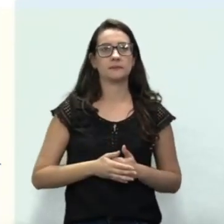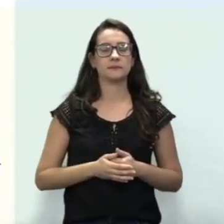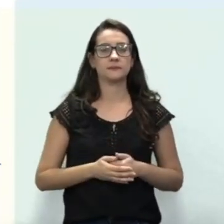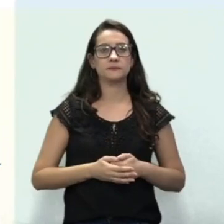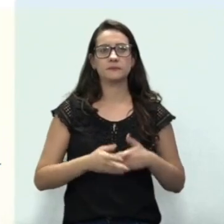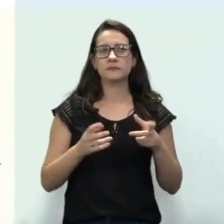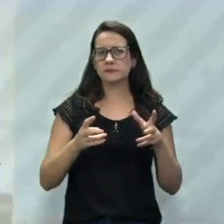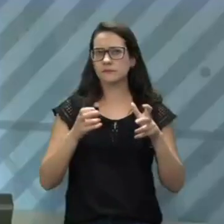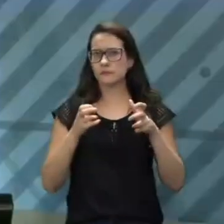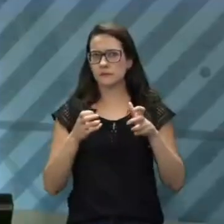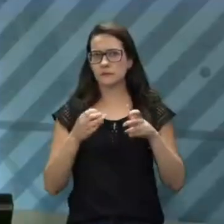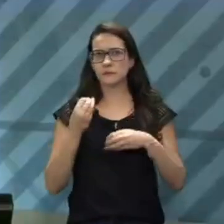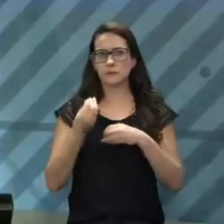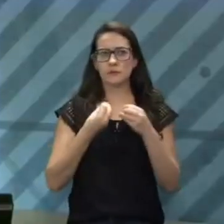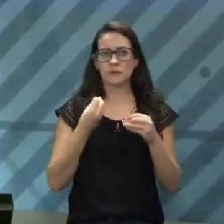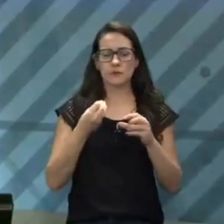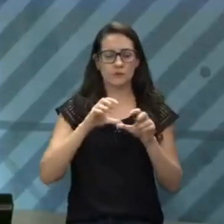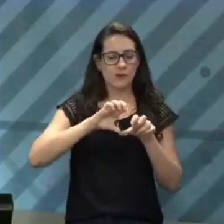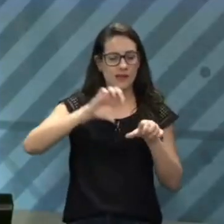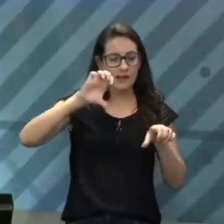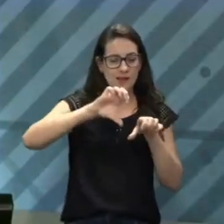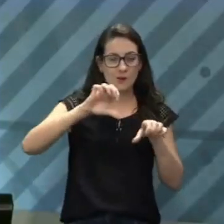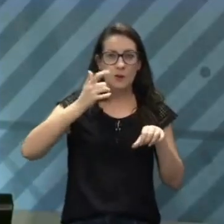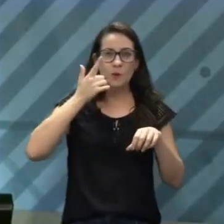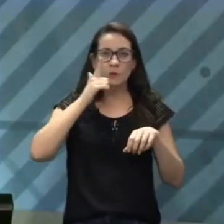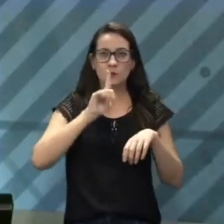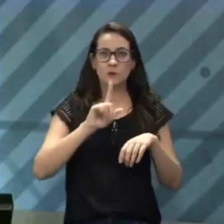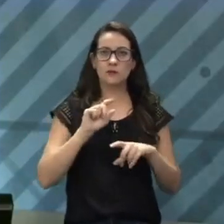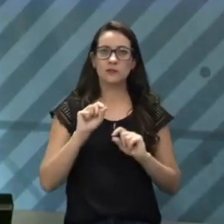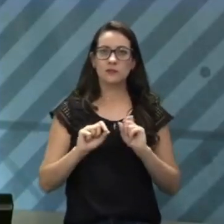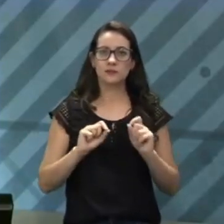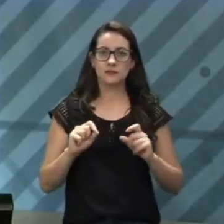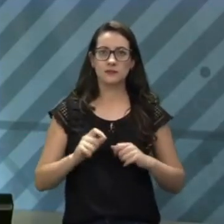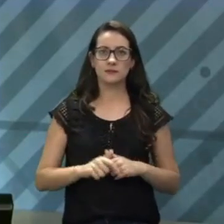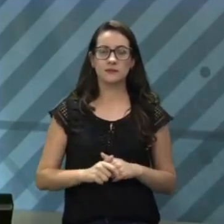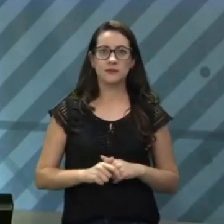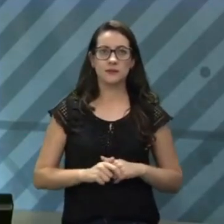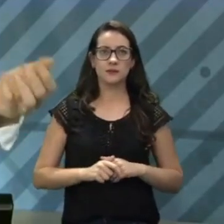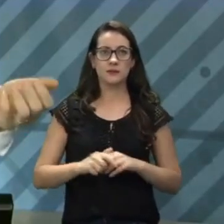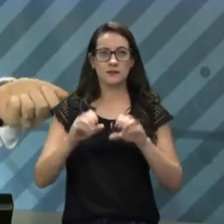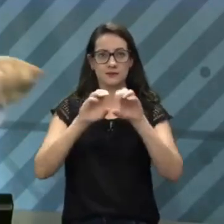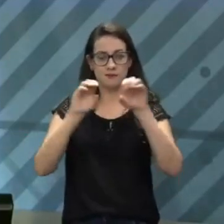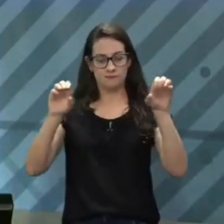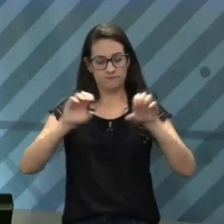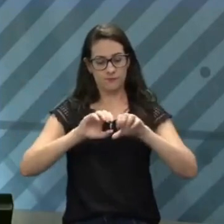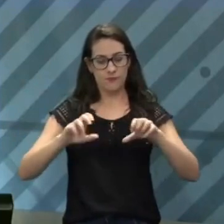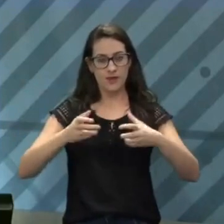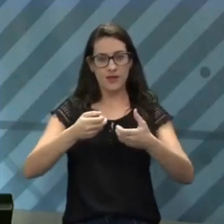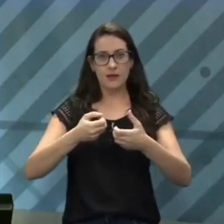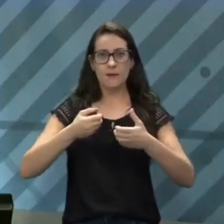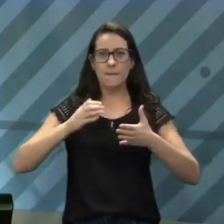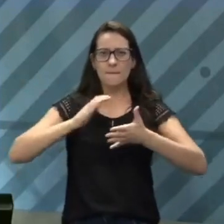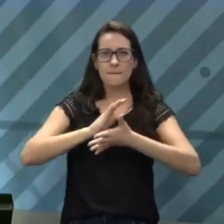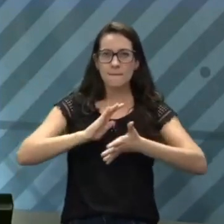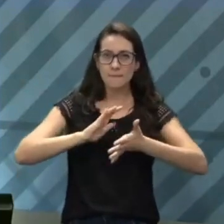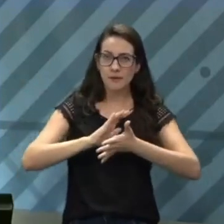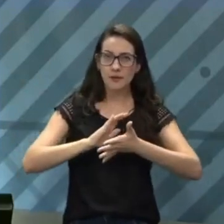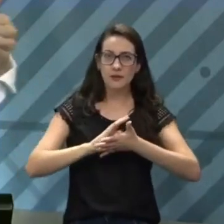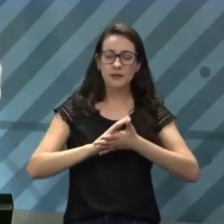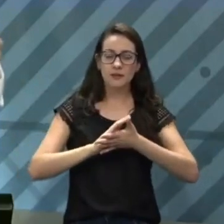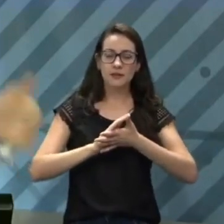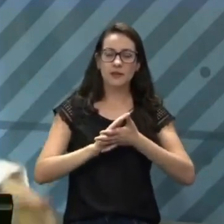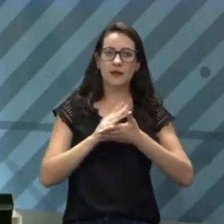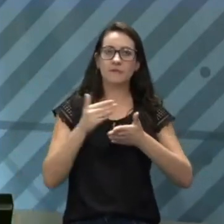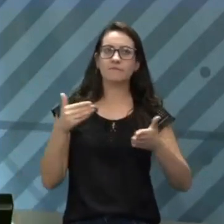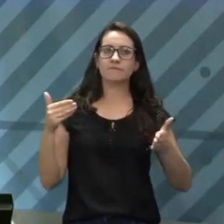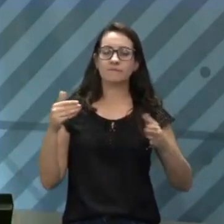desse dispositivo, ele acaba fazendo com que essa armadura, na hora que ela é tracionada, ela é segura